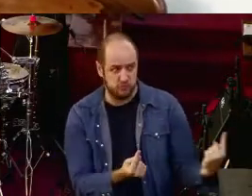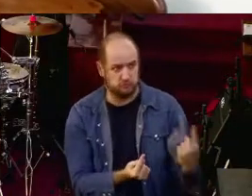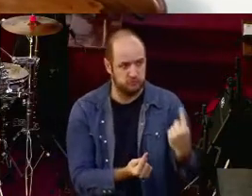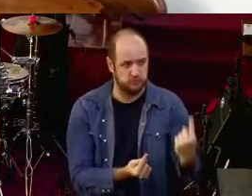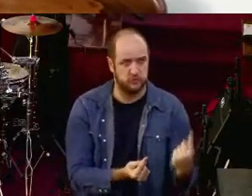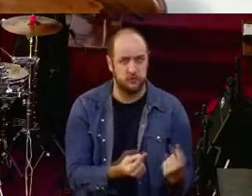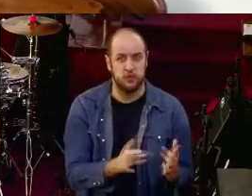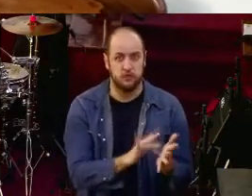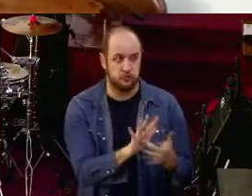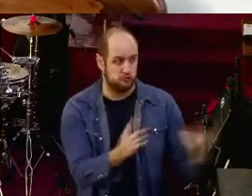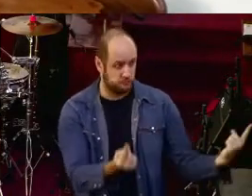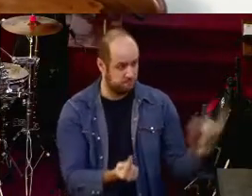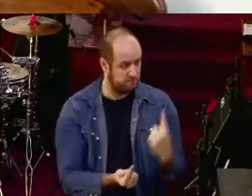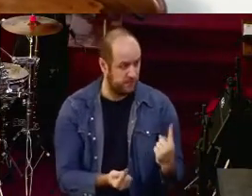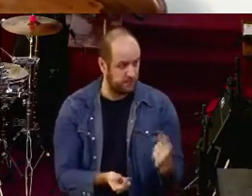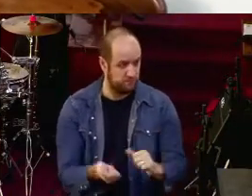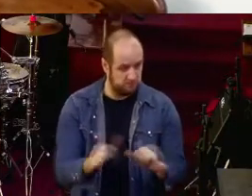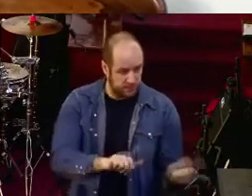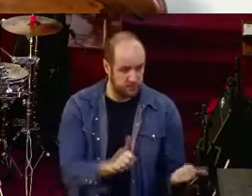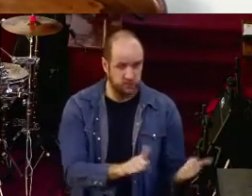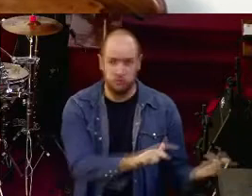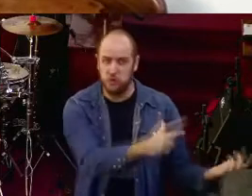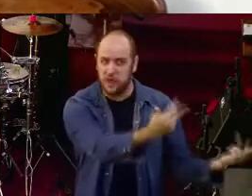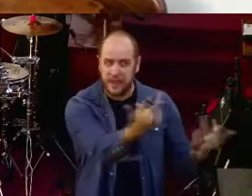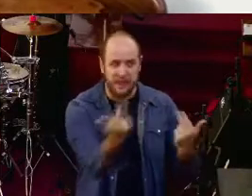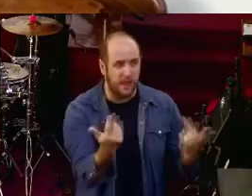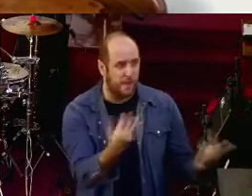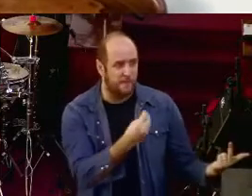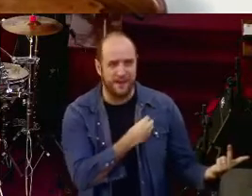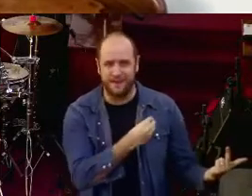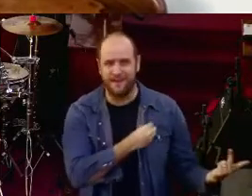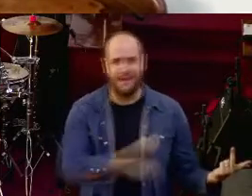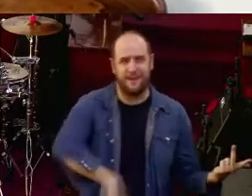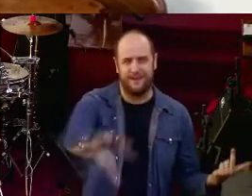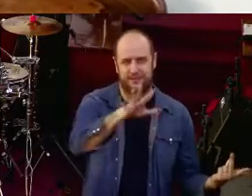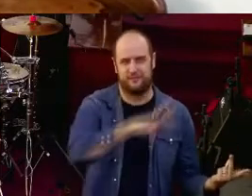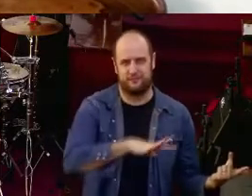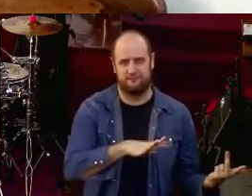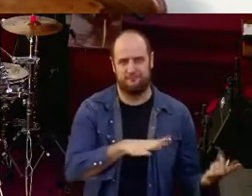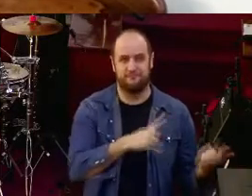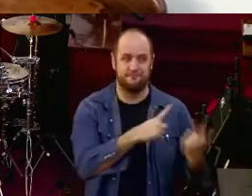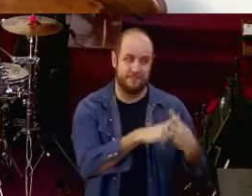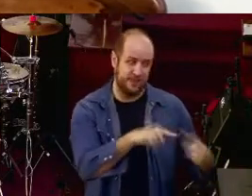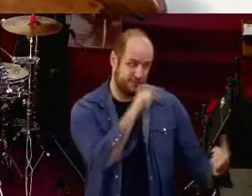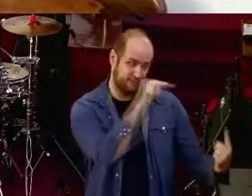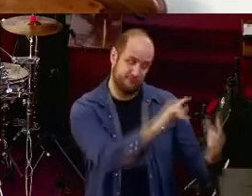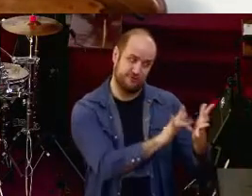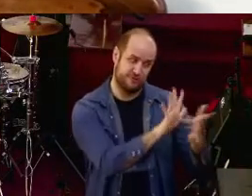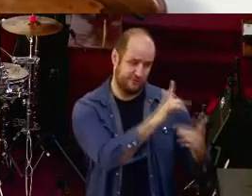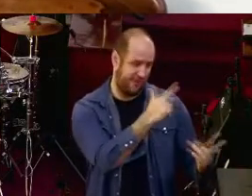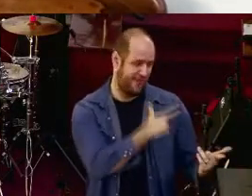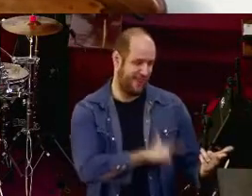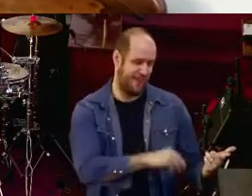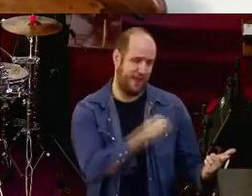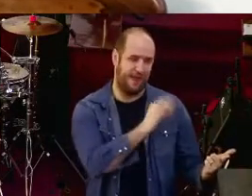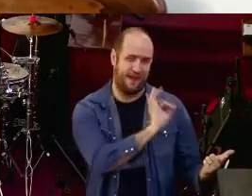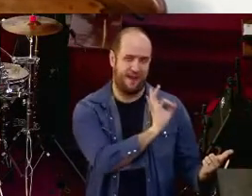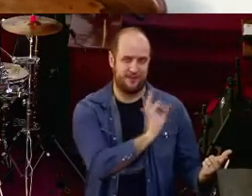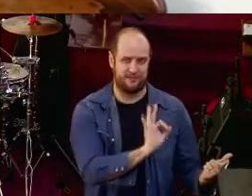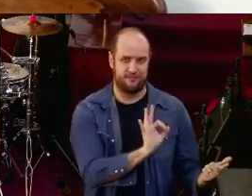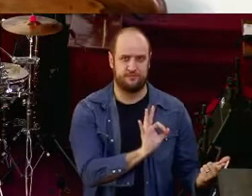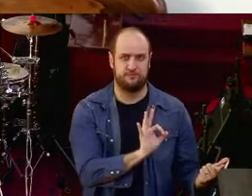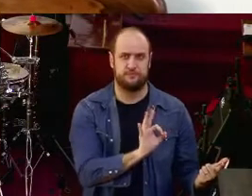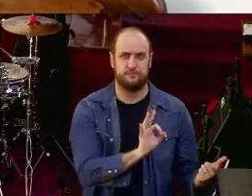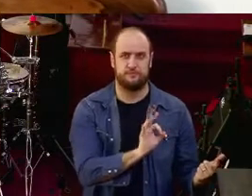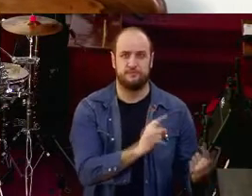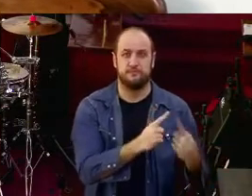um pecador, como alguém que morreria, mas na morte de Jesus todos nós fomos